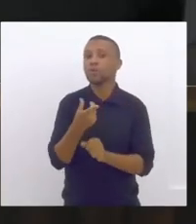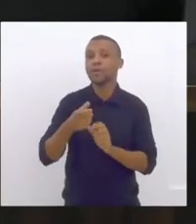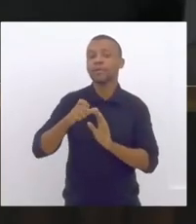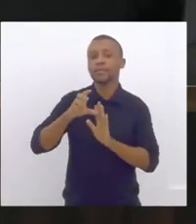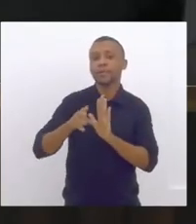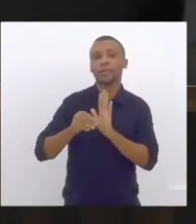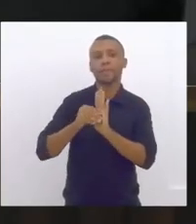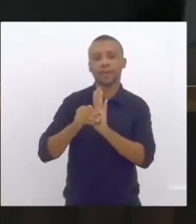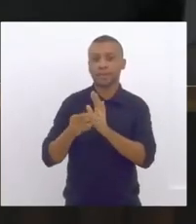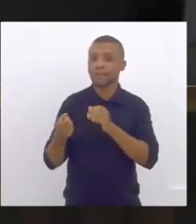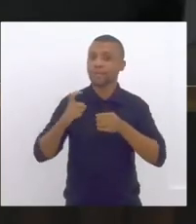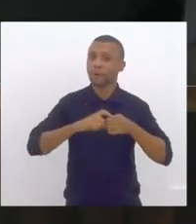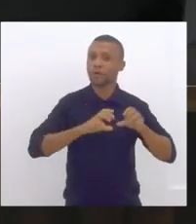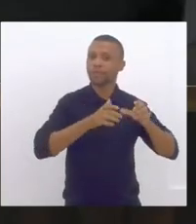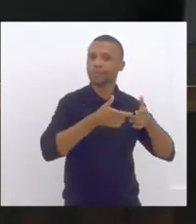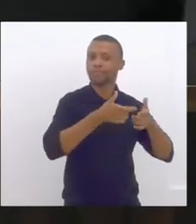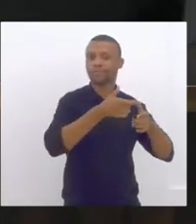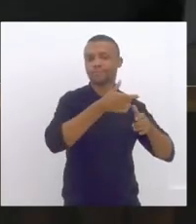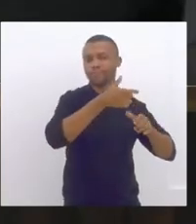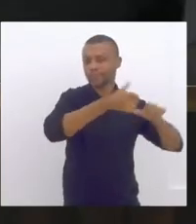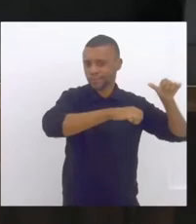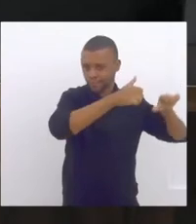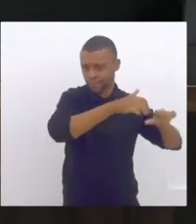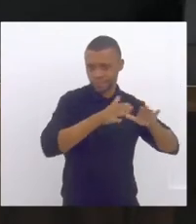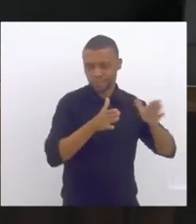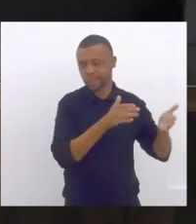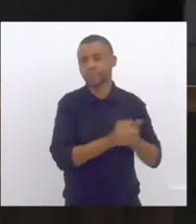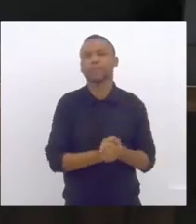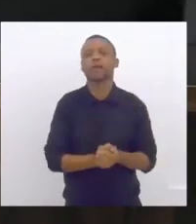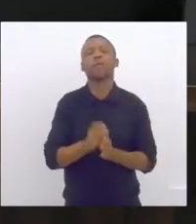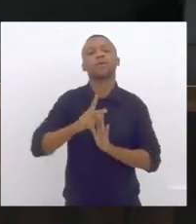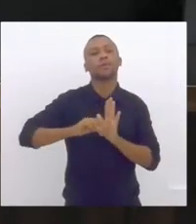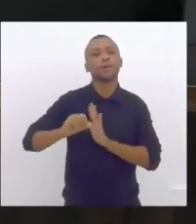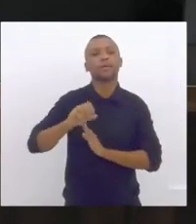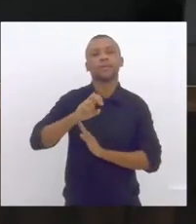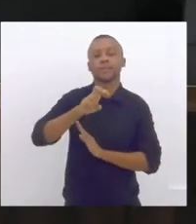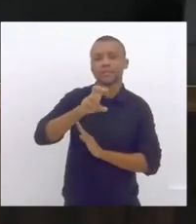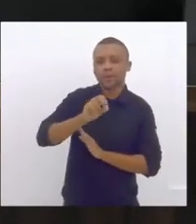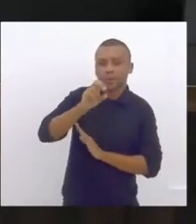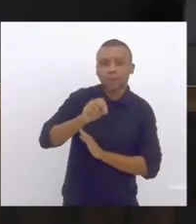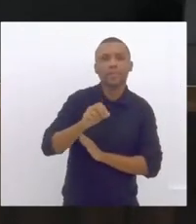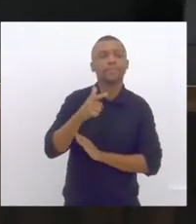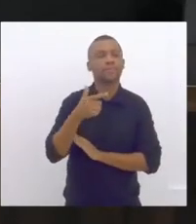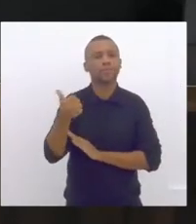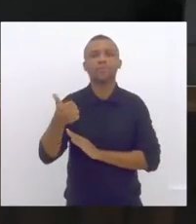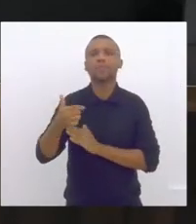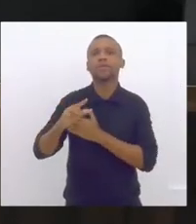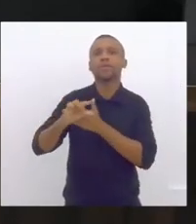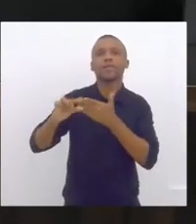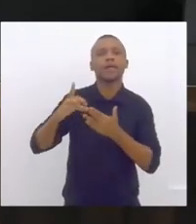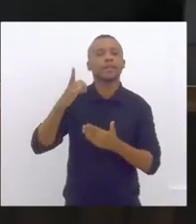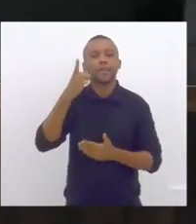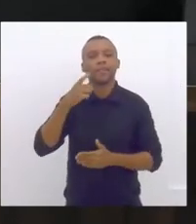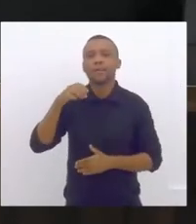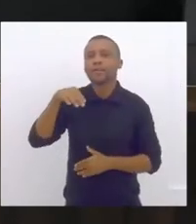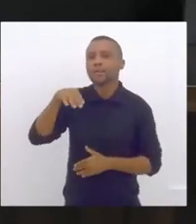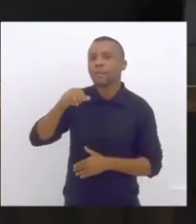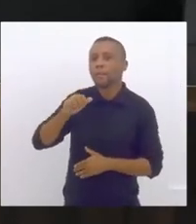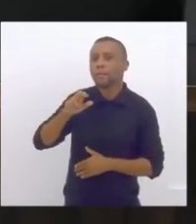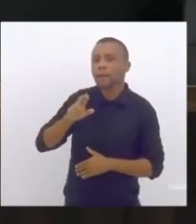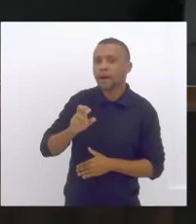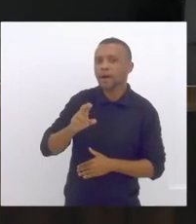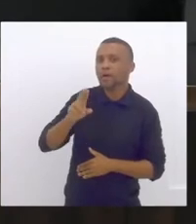retorna às comissões. Projeto de Lei 5035, de 21, de autoria do deputado Marcos Miller, dispõe sobre a inclusão